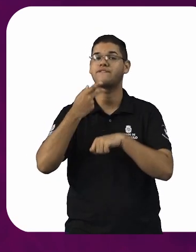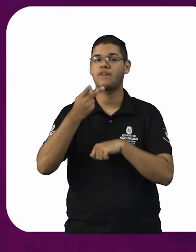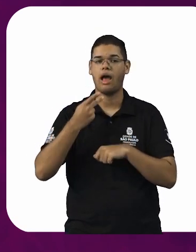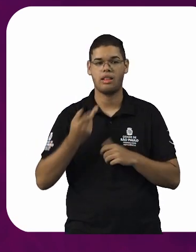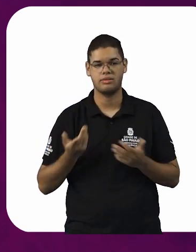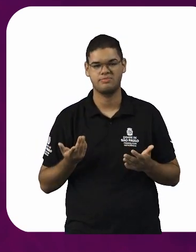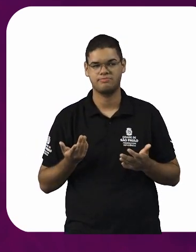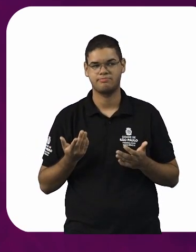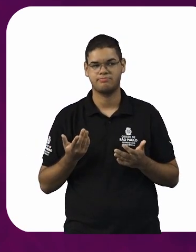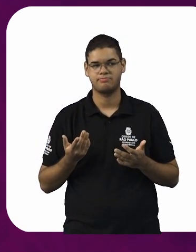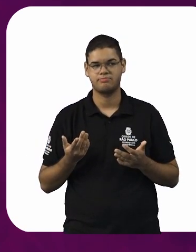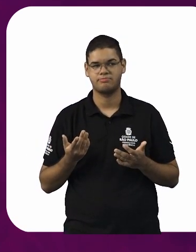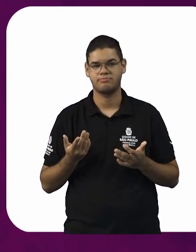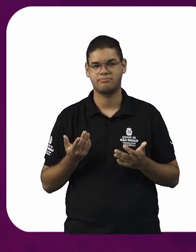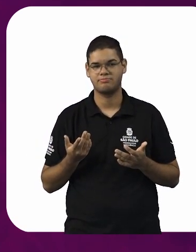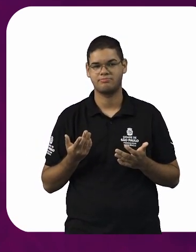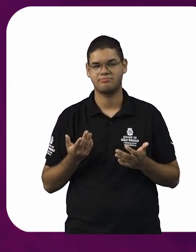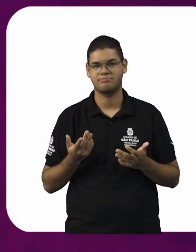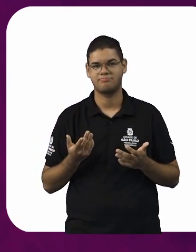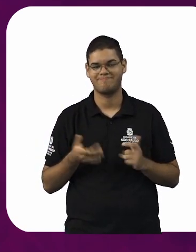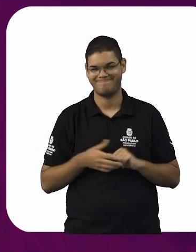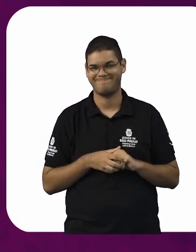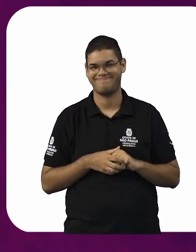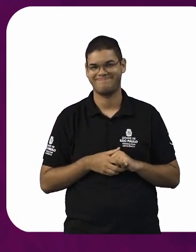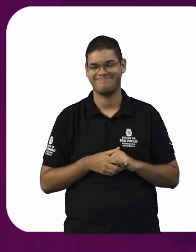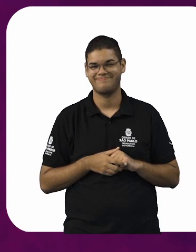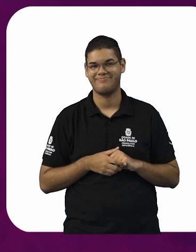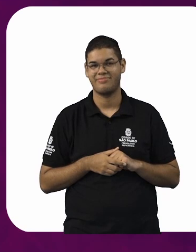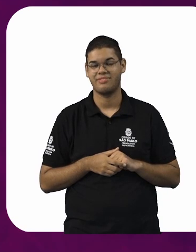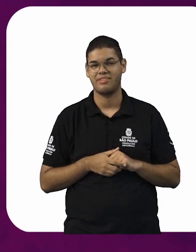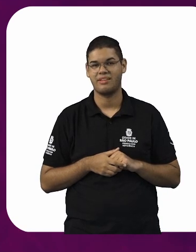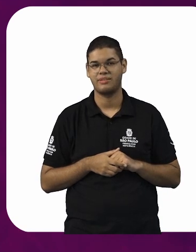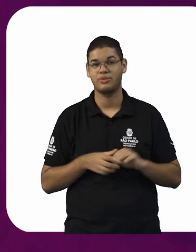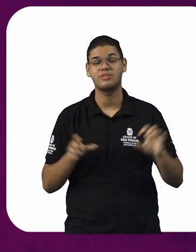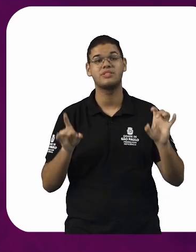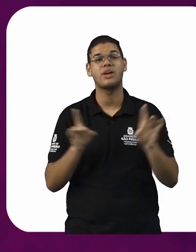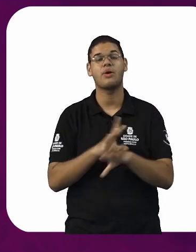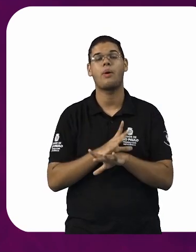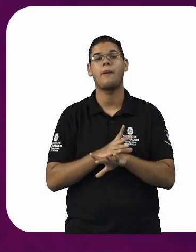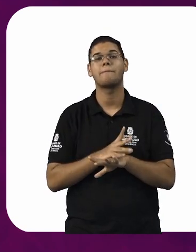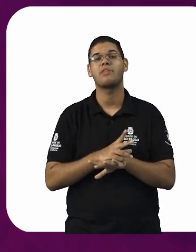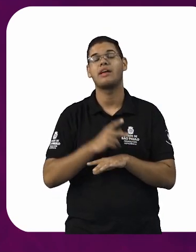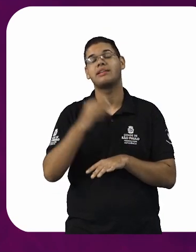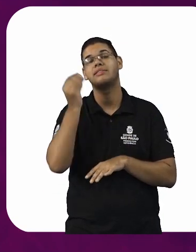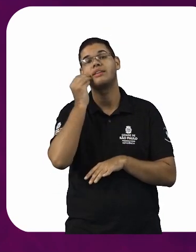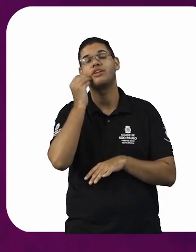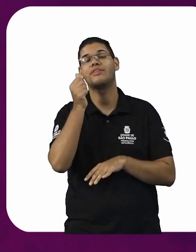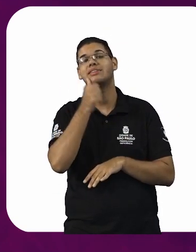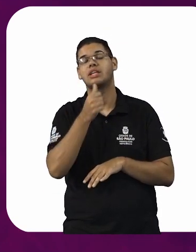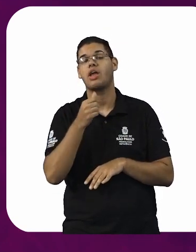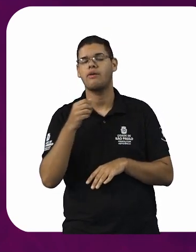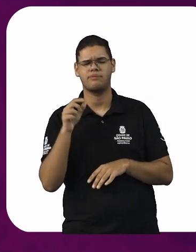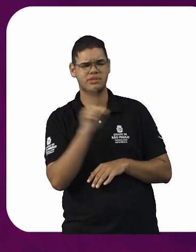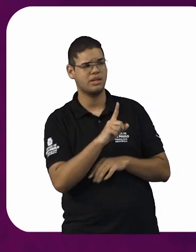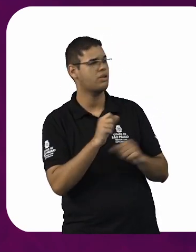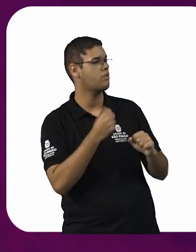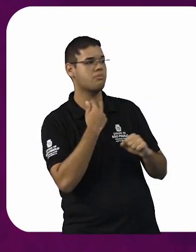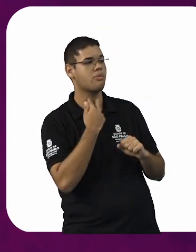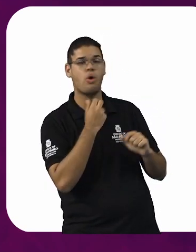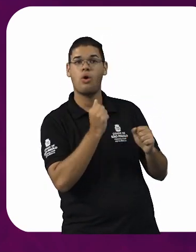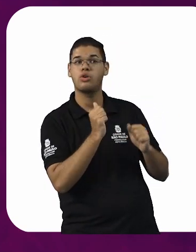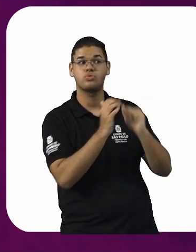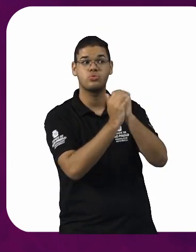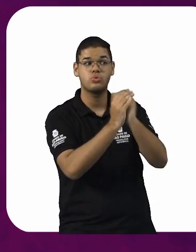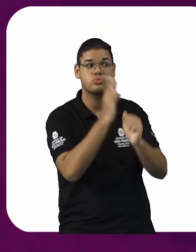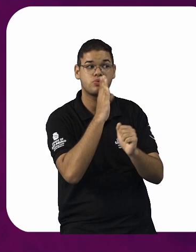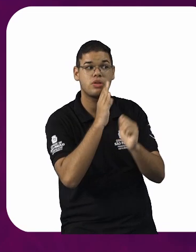Beatriz? Vontade, a delegacia vira um pseudopsicologismo de quinta categoria tentando convencer a mulher a não fazer a denúncia. A UBO. Tem